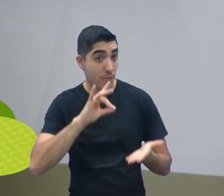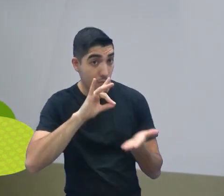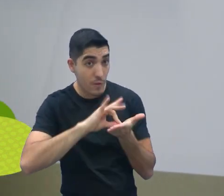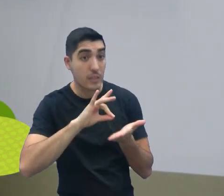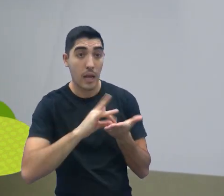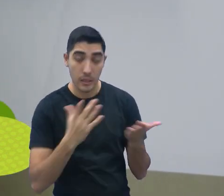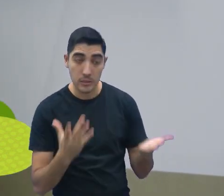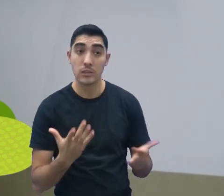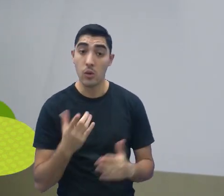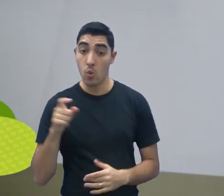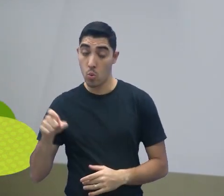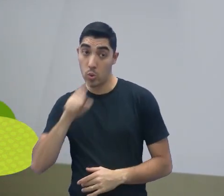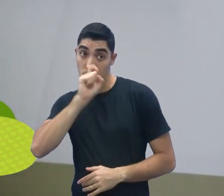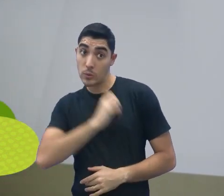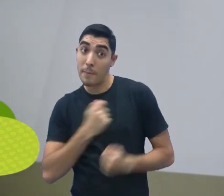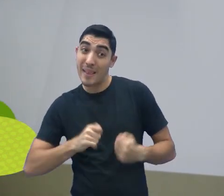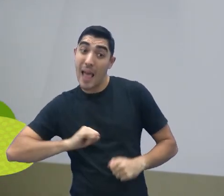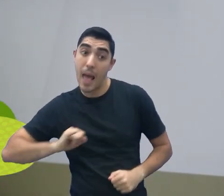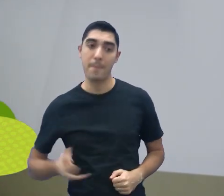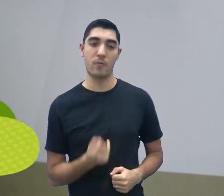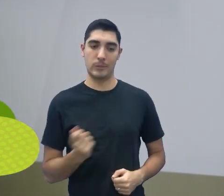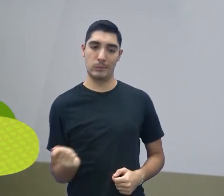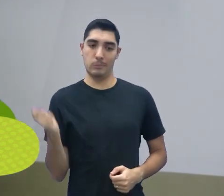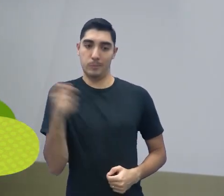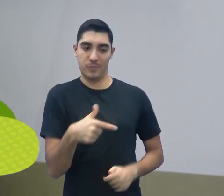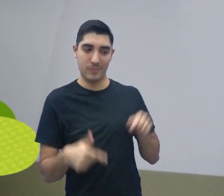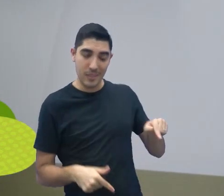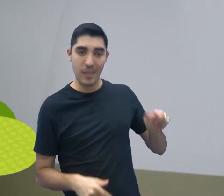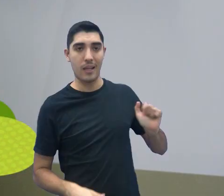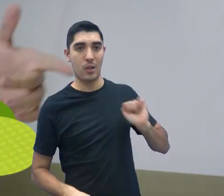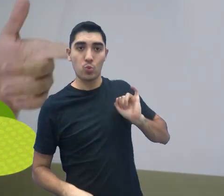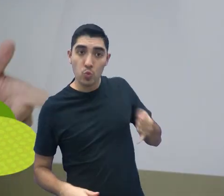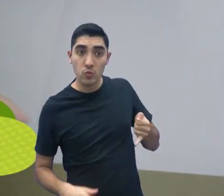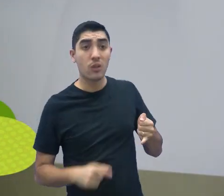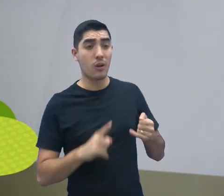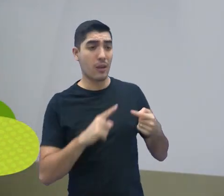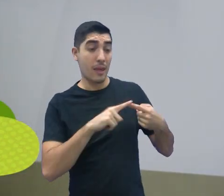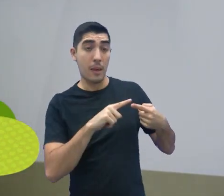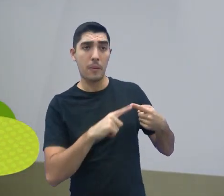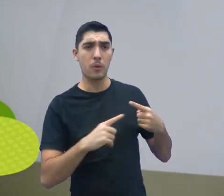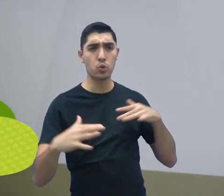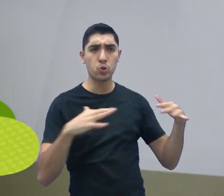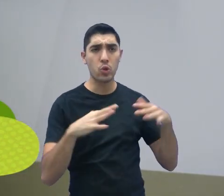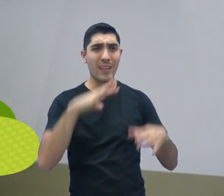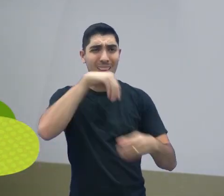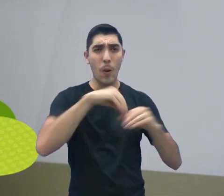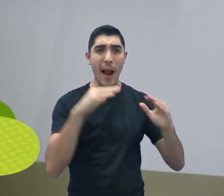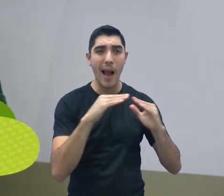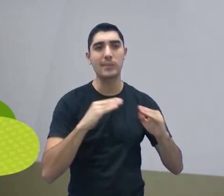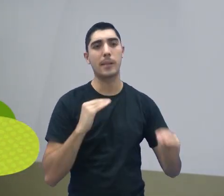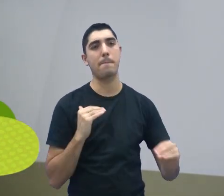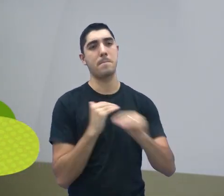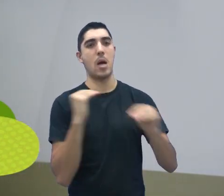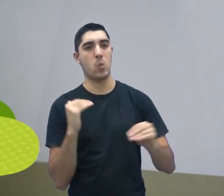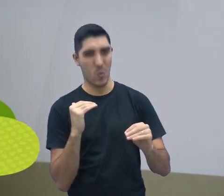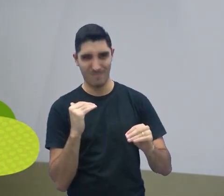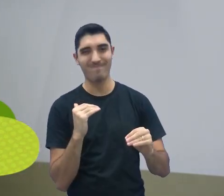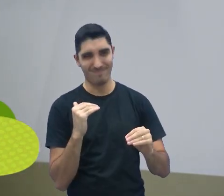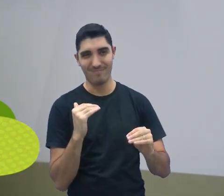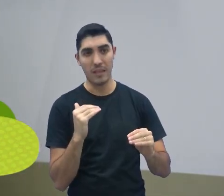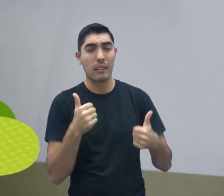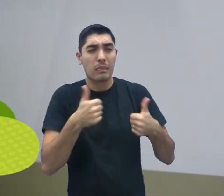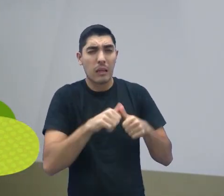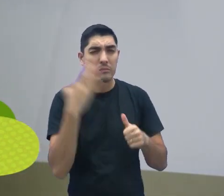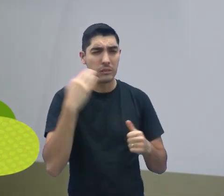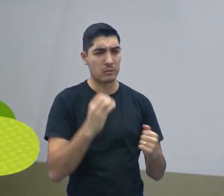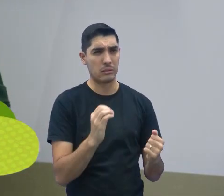tem que aproveitar esse momento, né, do moleque travesso. Empatou em casa, tava perdendo, né? Buscou o empate contra o Santo André, tava perdendo de 3-1, o jogo